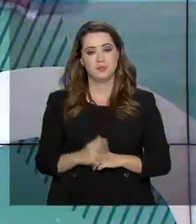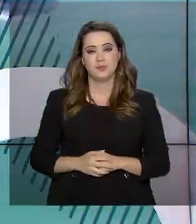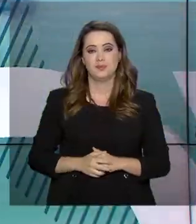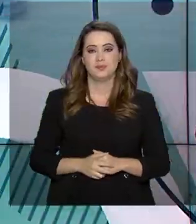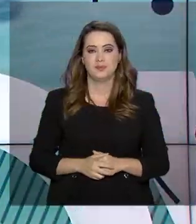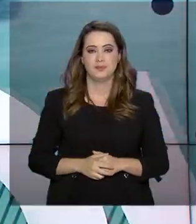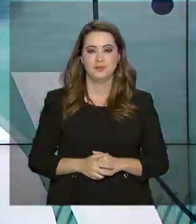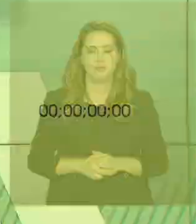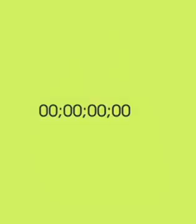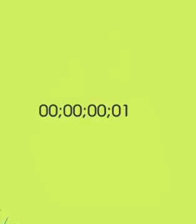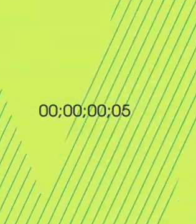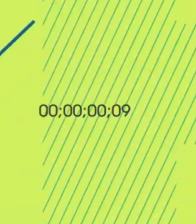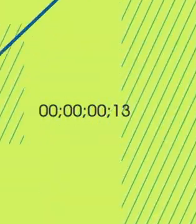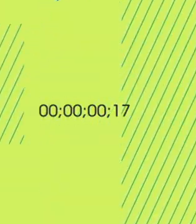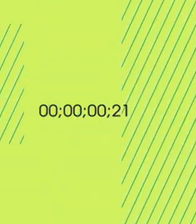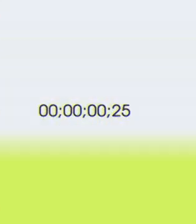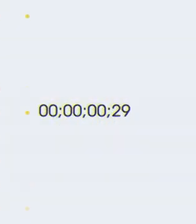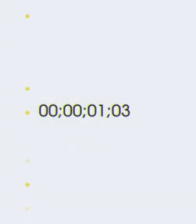brasil